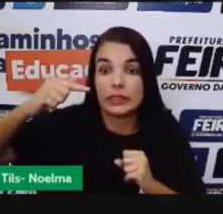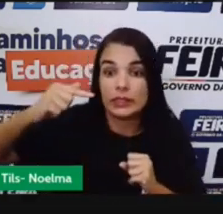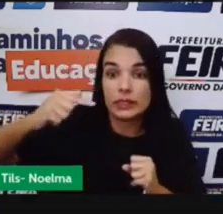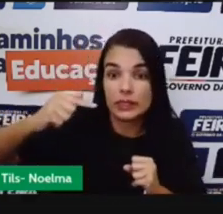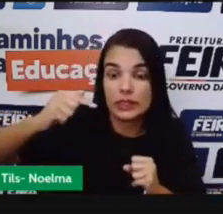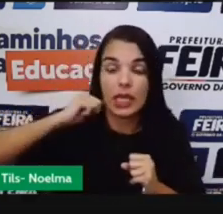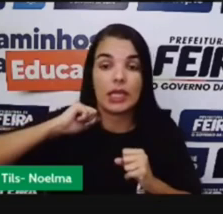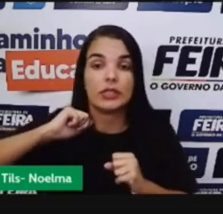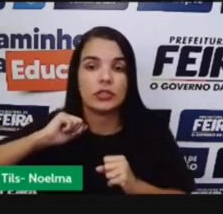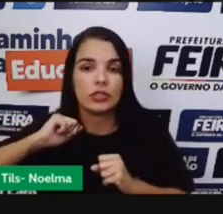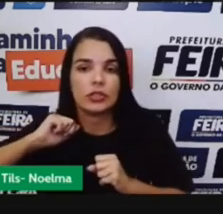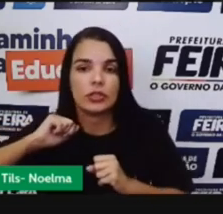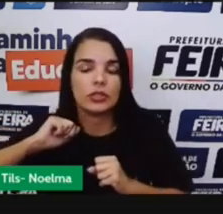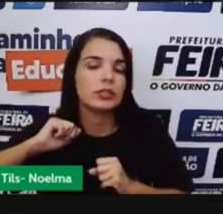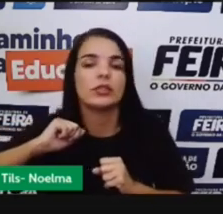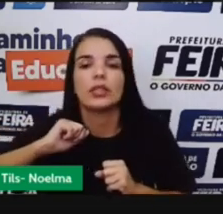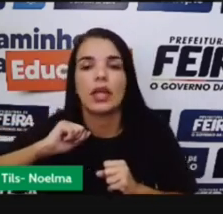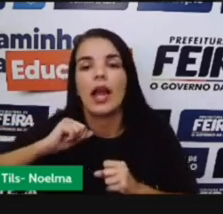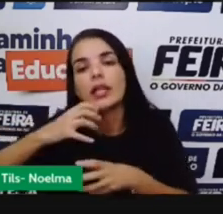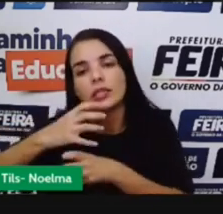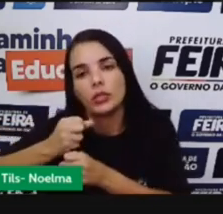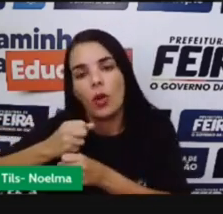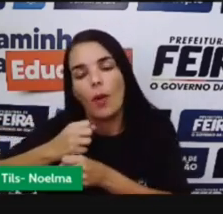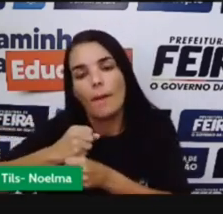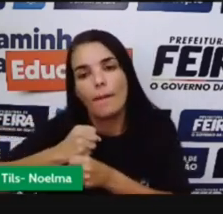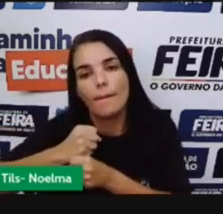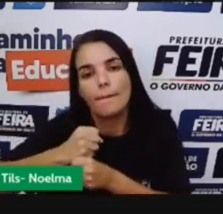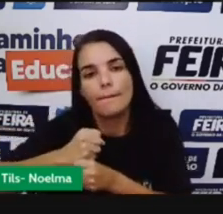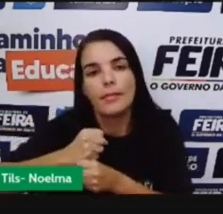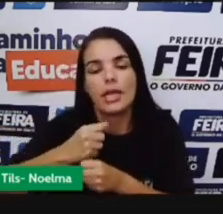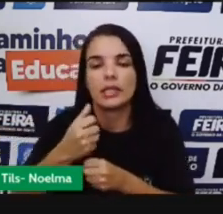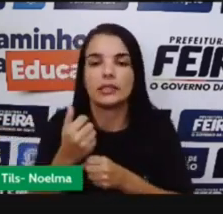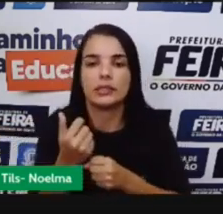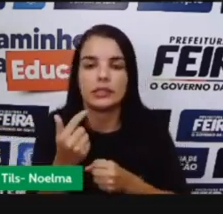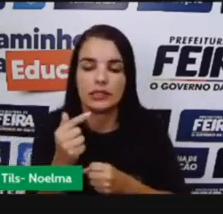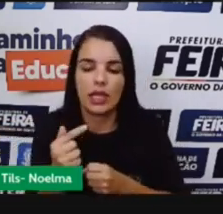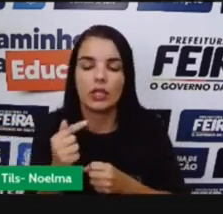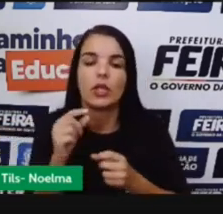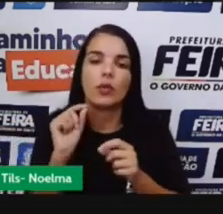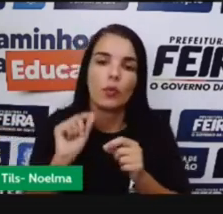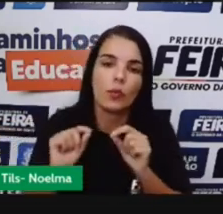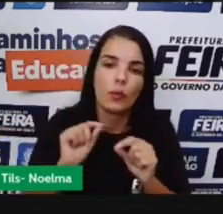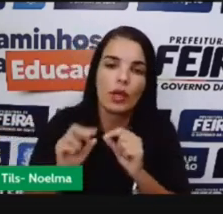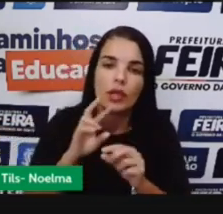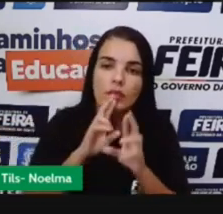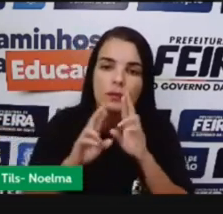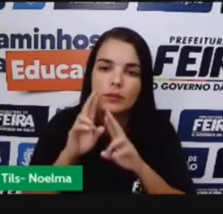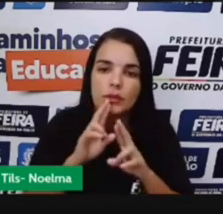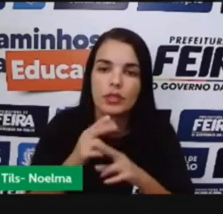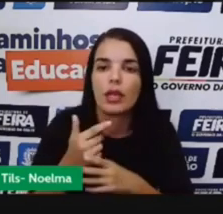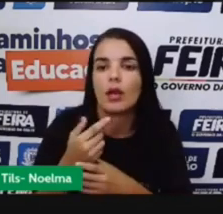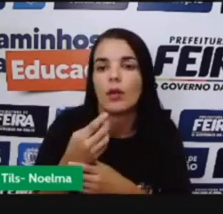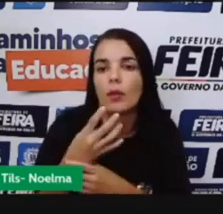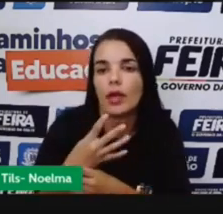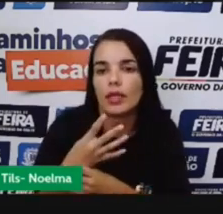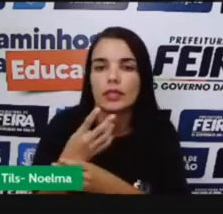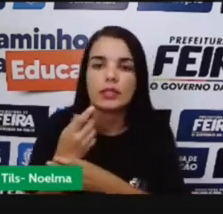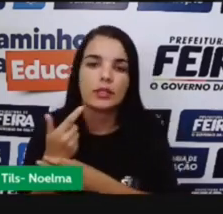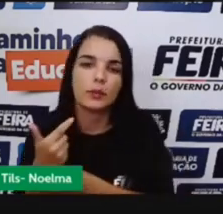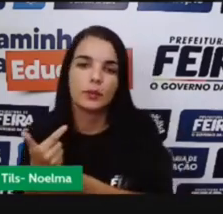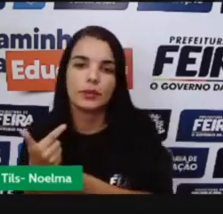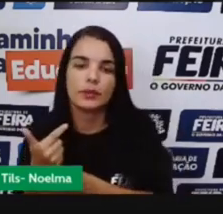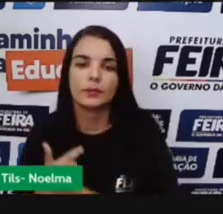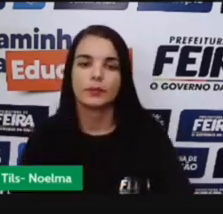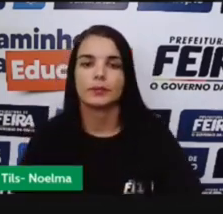somando até você chegar ao resultado. Então, 6 vezes 7 vai dar quanto?